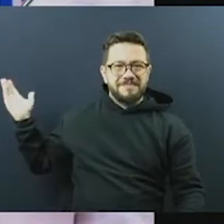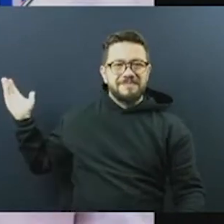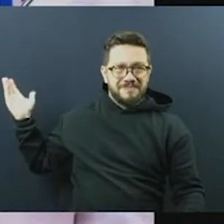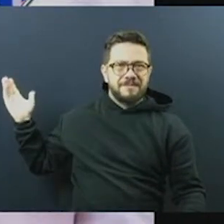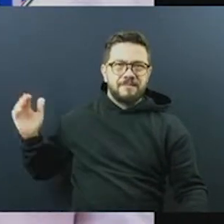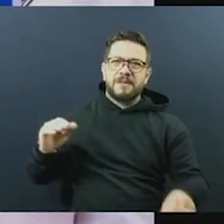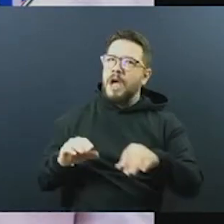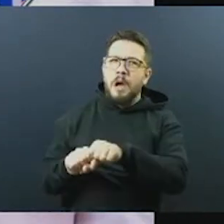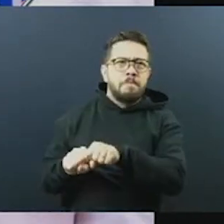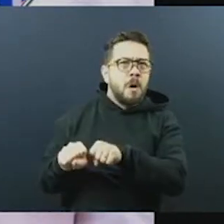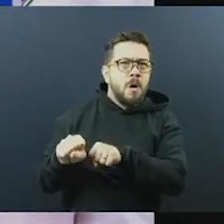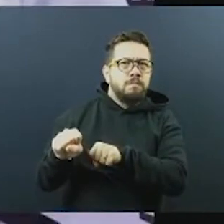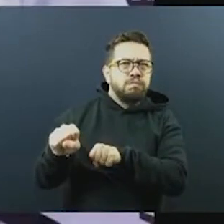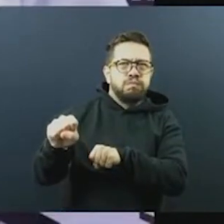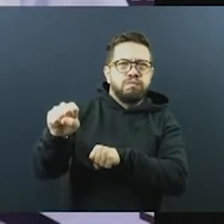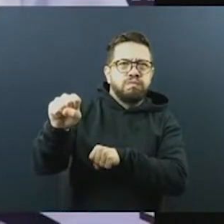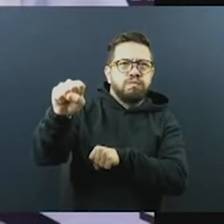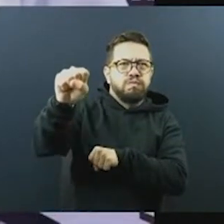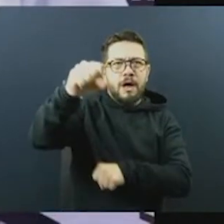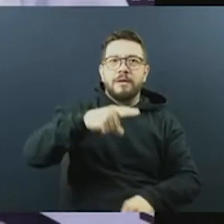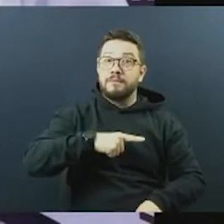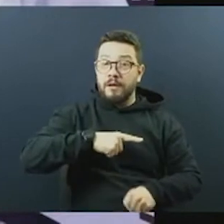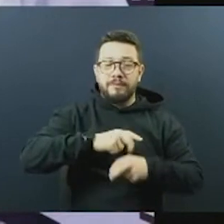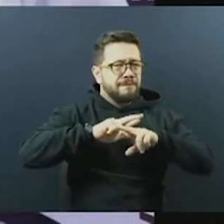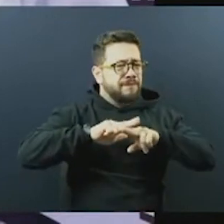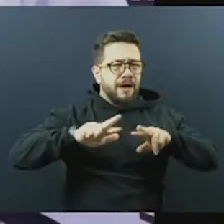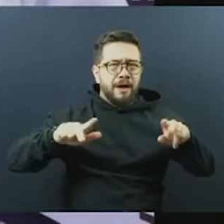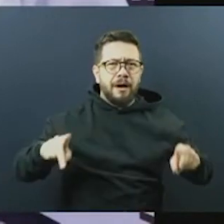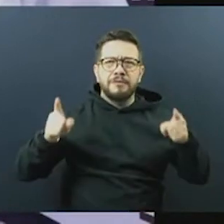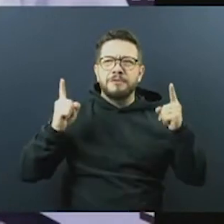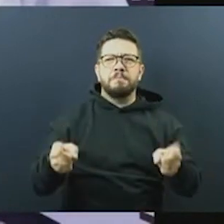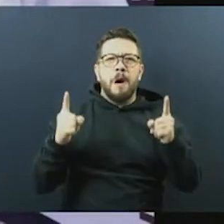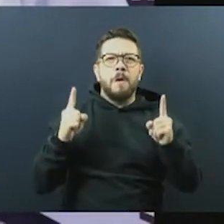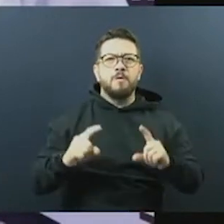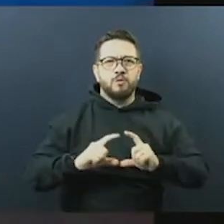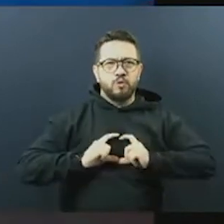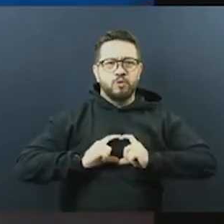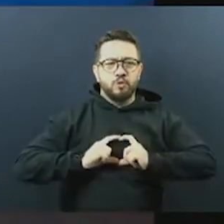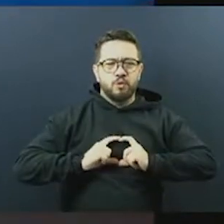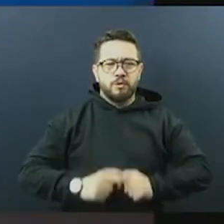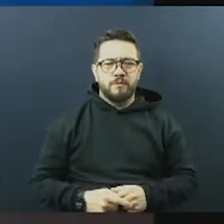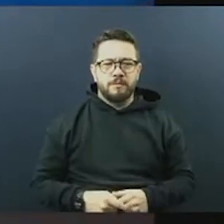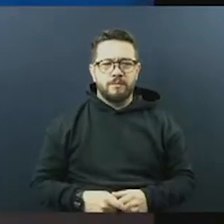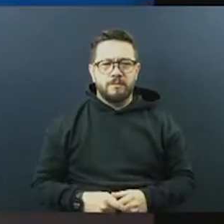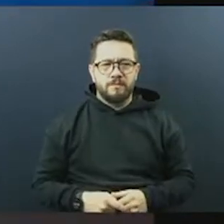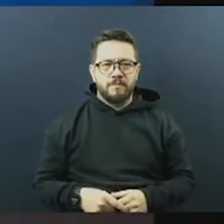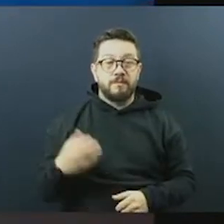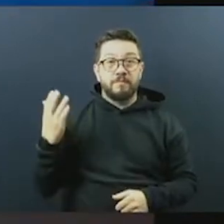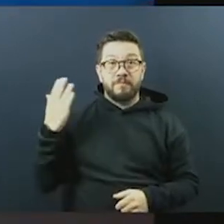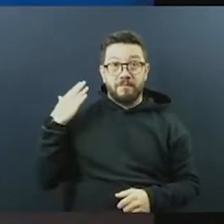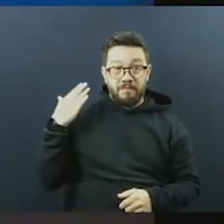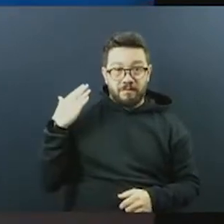títulos já conquistados. E no último fim de semana, ela ganhou o campeonato